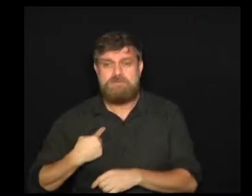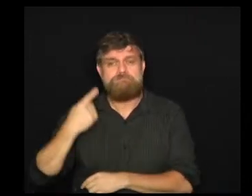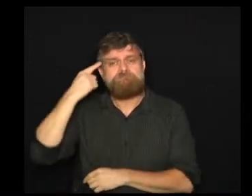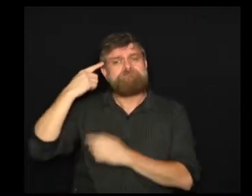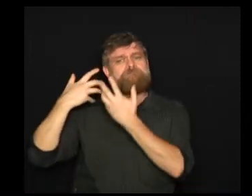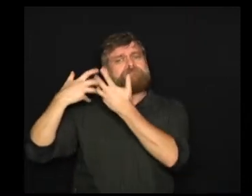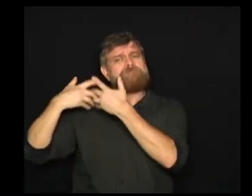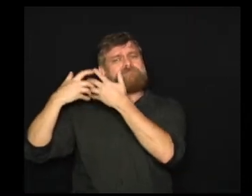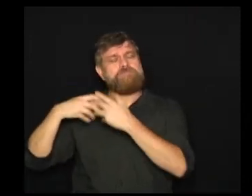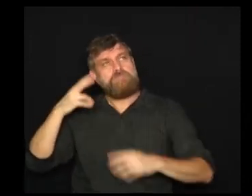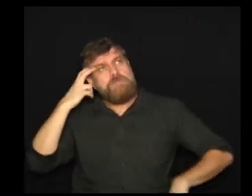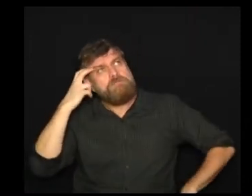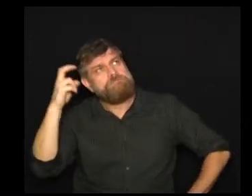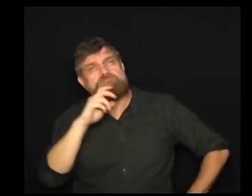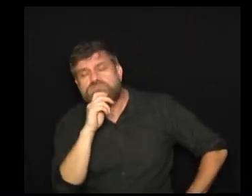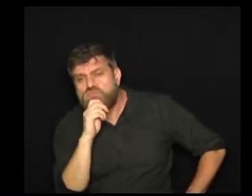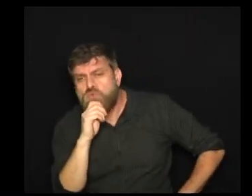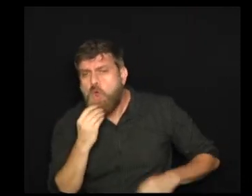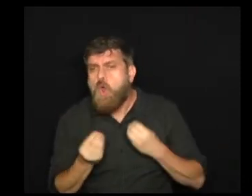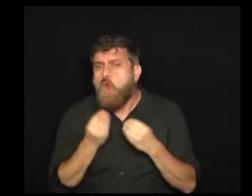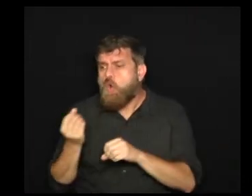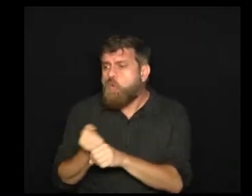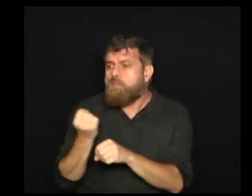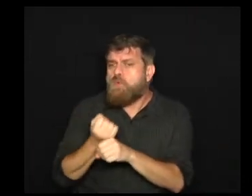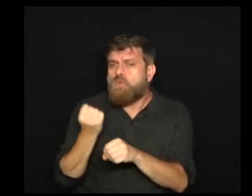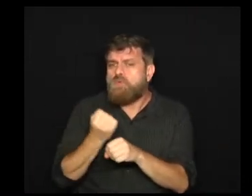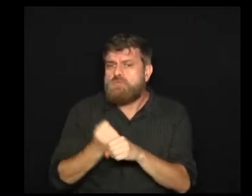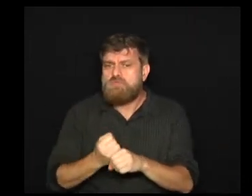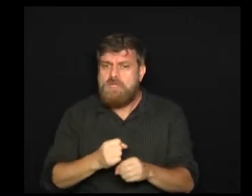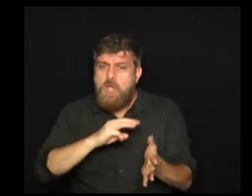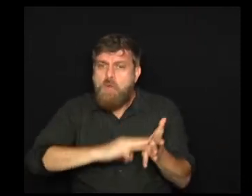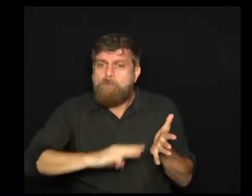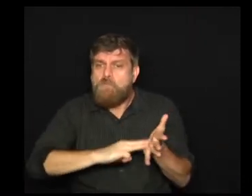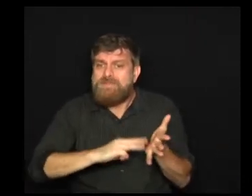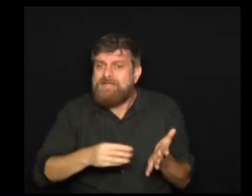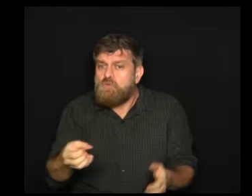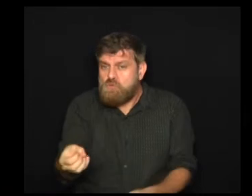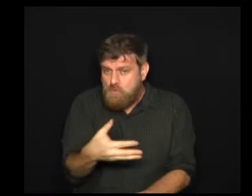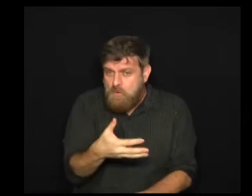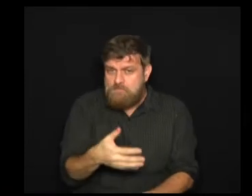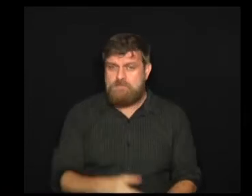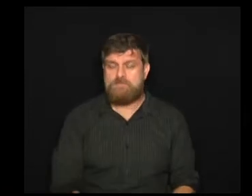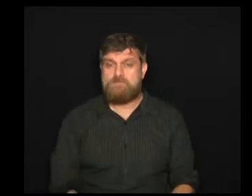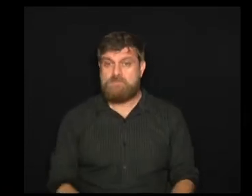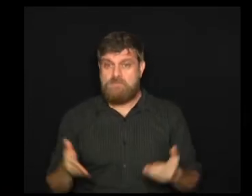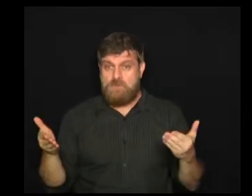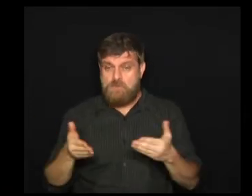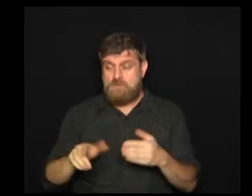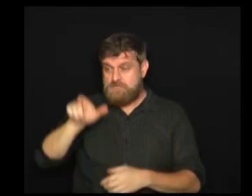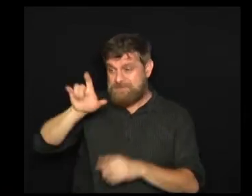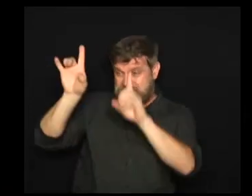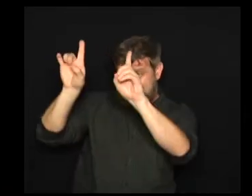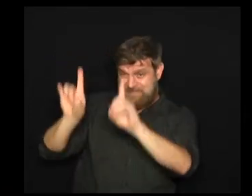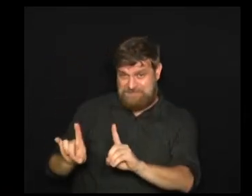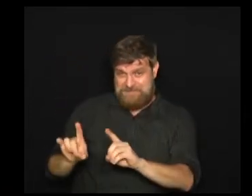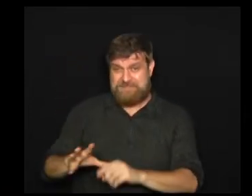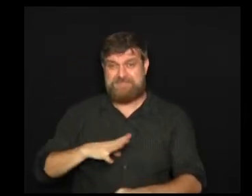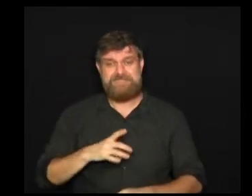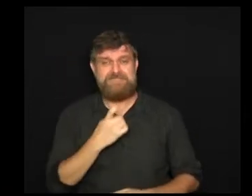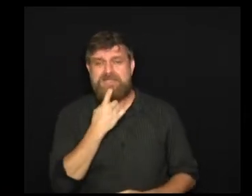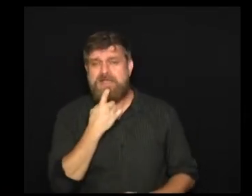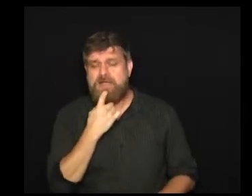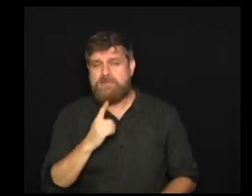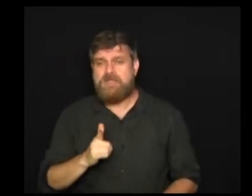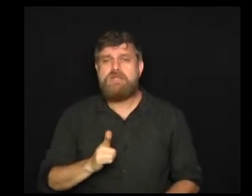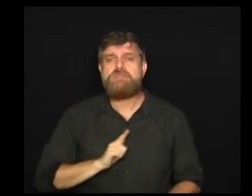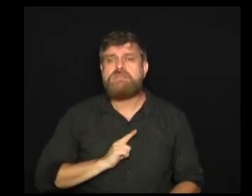usar de criatividade e pensar em como construir esse novo modal. O que seria esse novo modal? Hoje, para a pessoa com deficiência em Campinas,